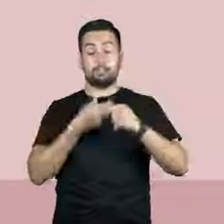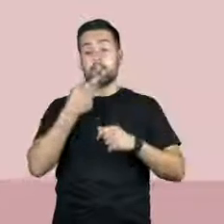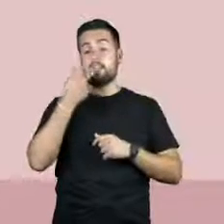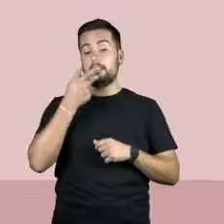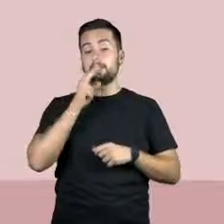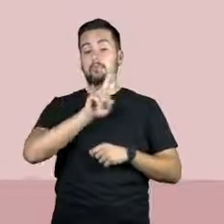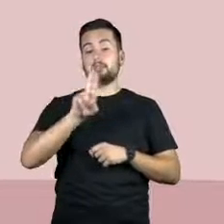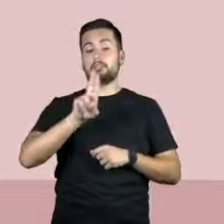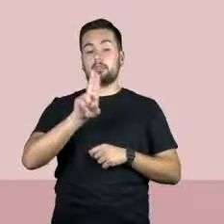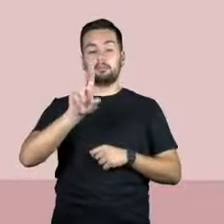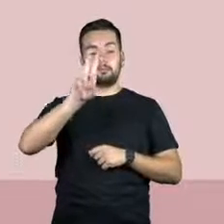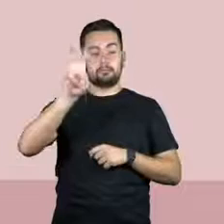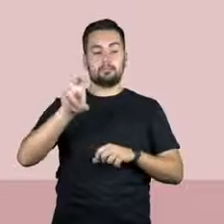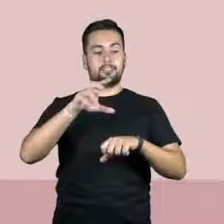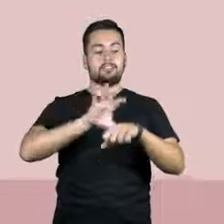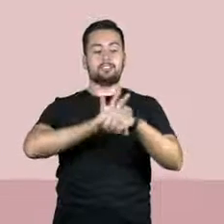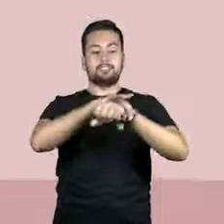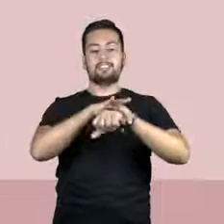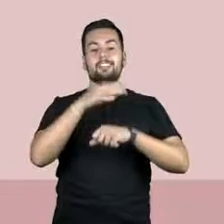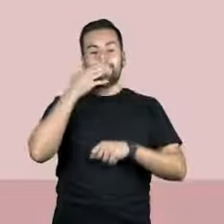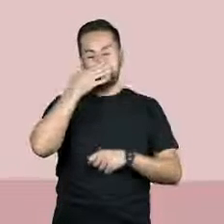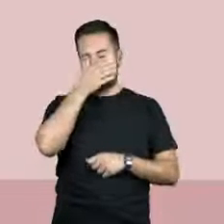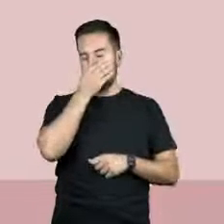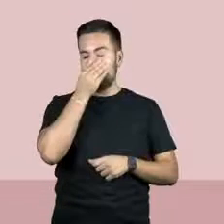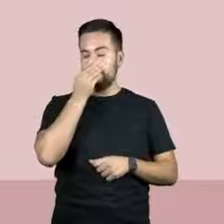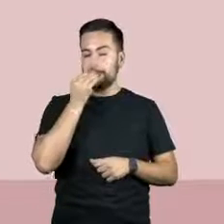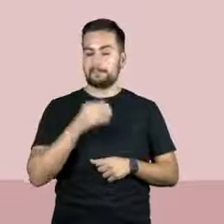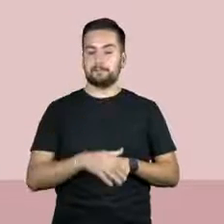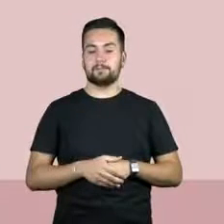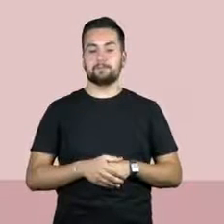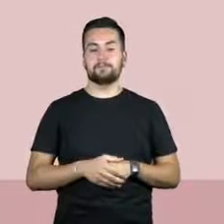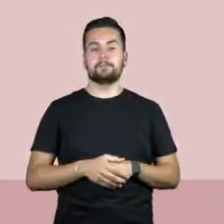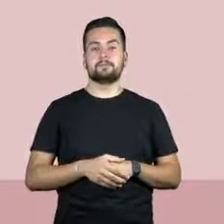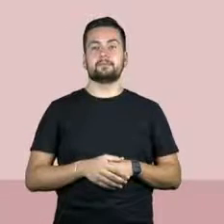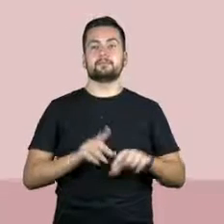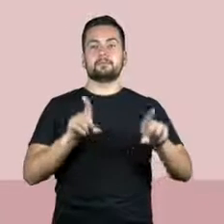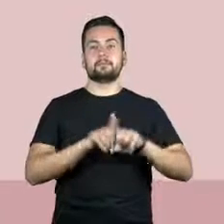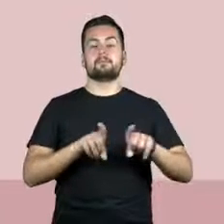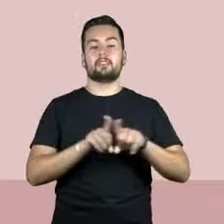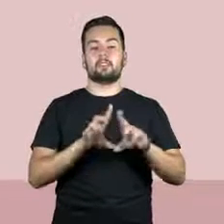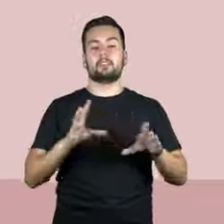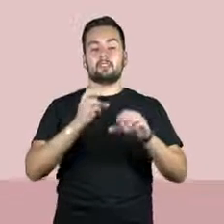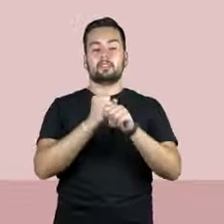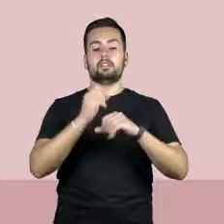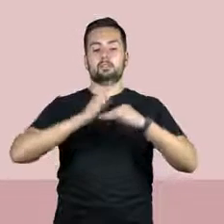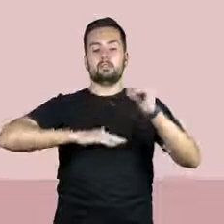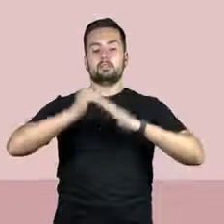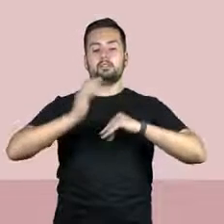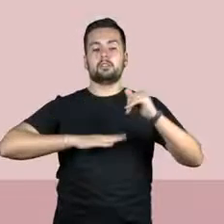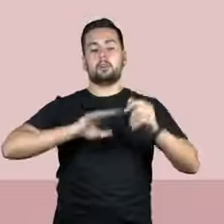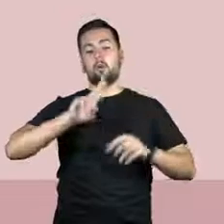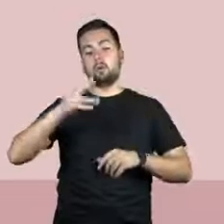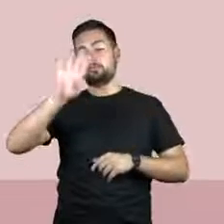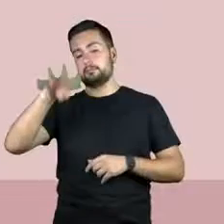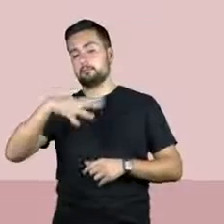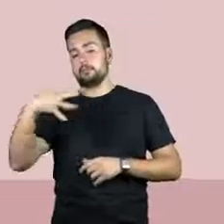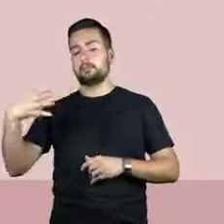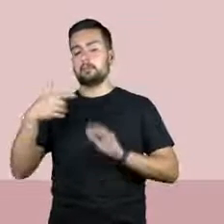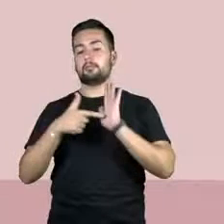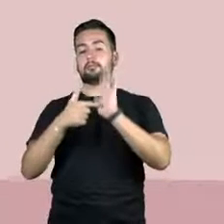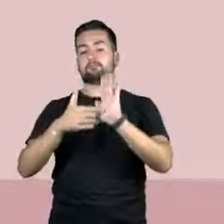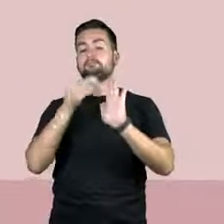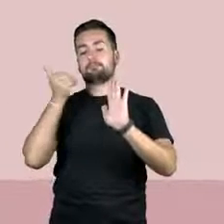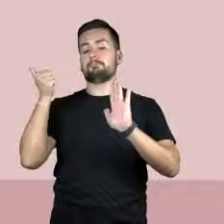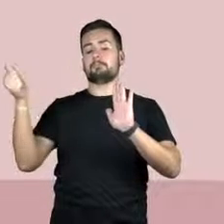Tá? Então, de uma maneira um pouco corrida, né? Claro que o cálculo manual, às vezes o planilhado pode nos elucidar um pouco melhor como